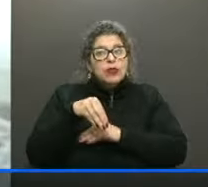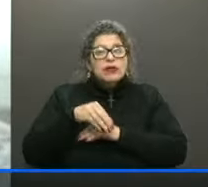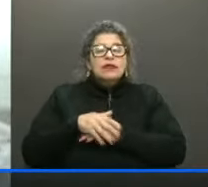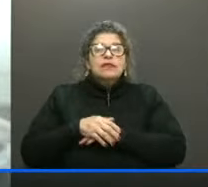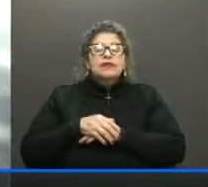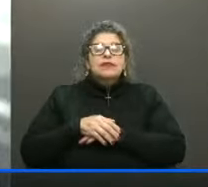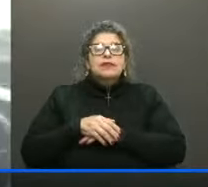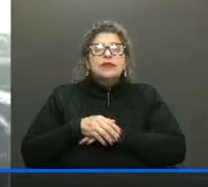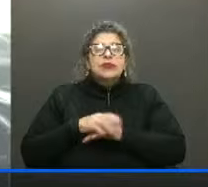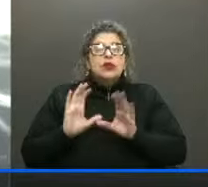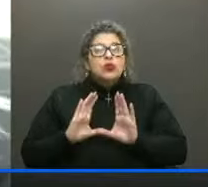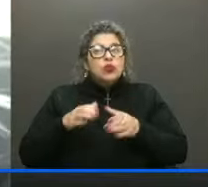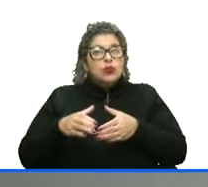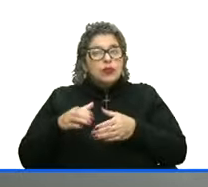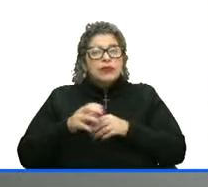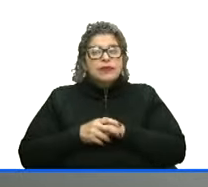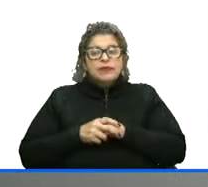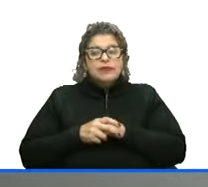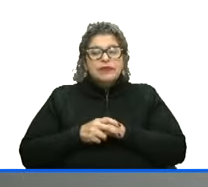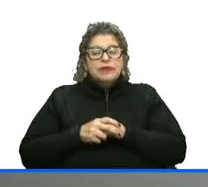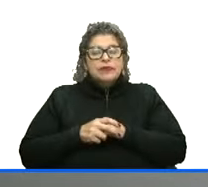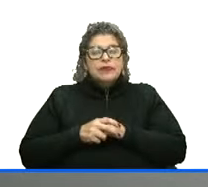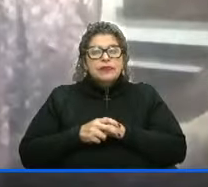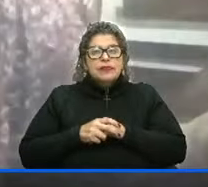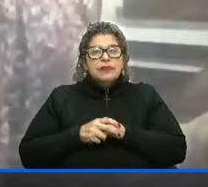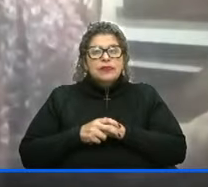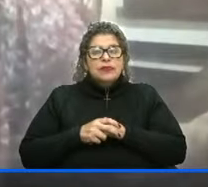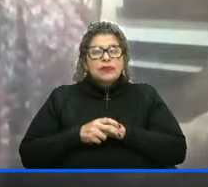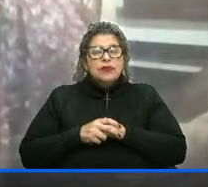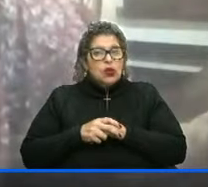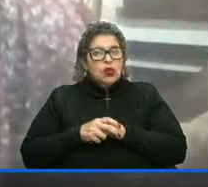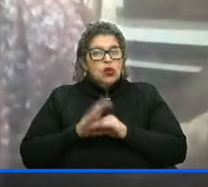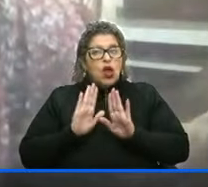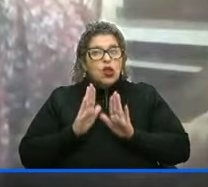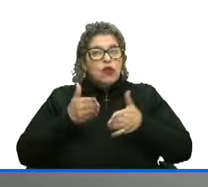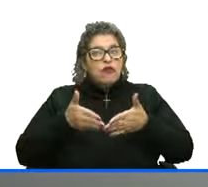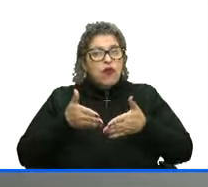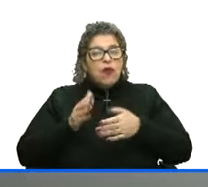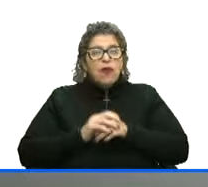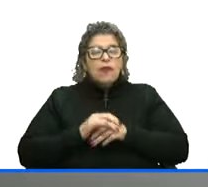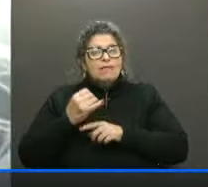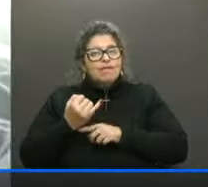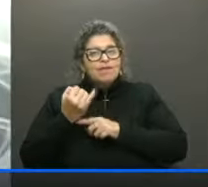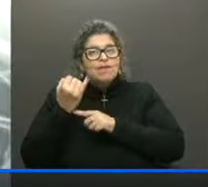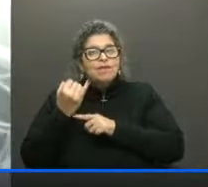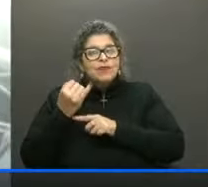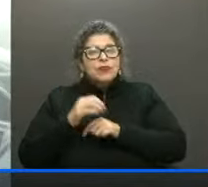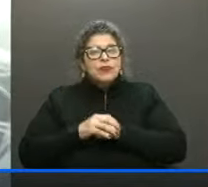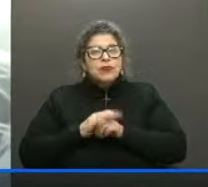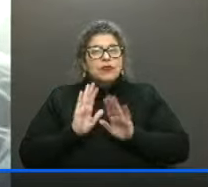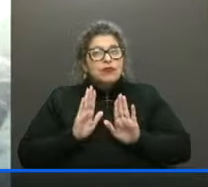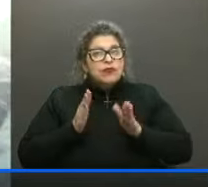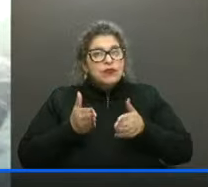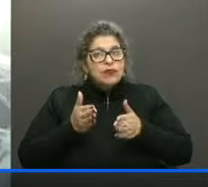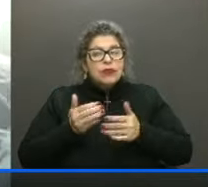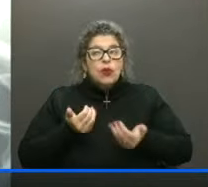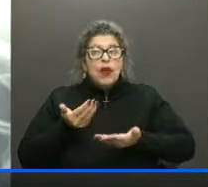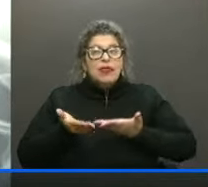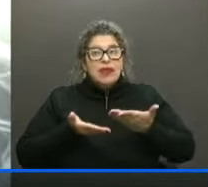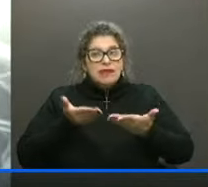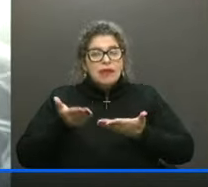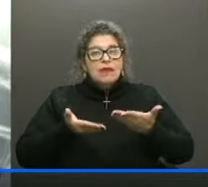grupo, colocando assim, que o nosso foco principal é o foco no